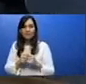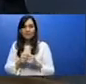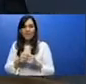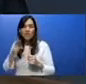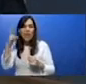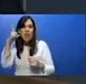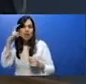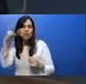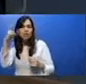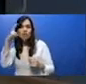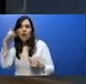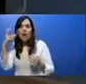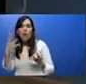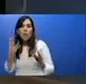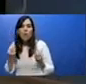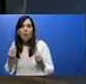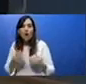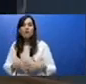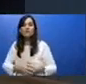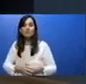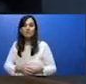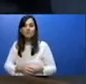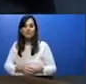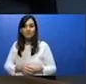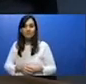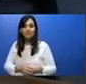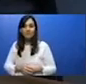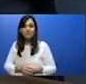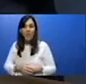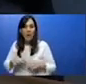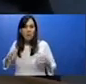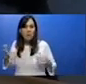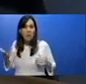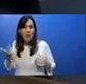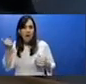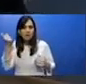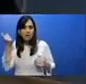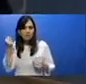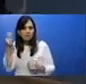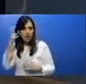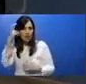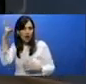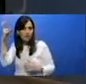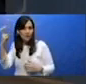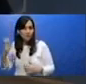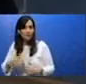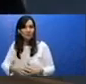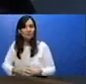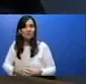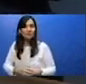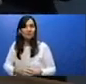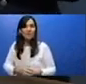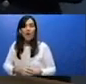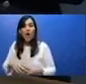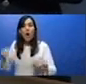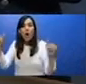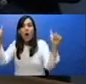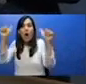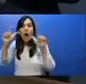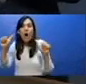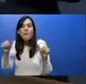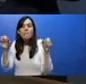significa alguém que tem um talento, né, muita inteligência. E obras-primas são